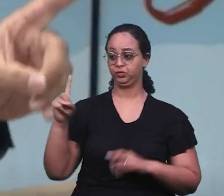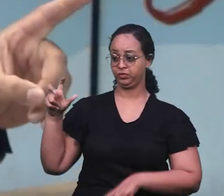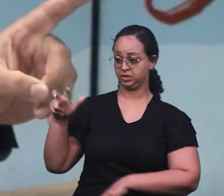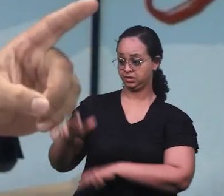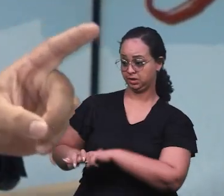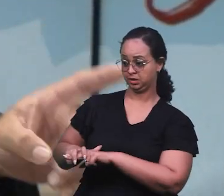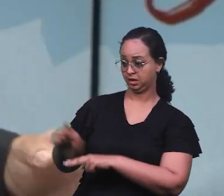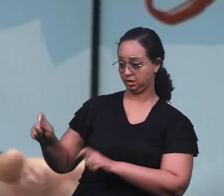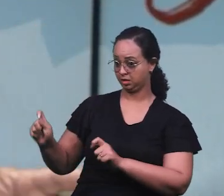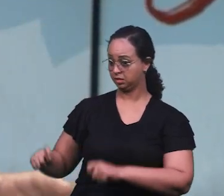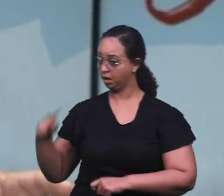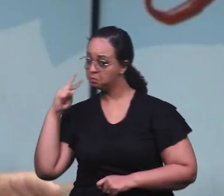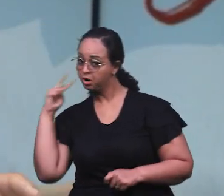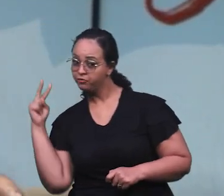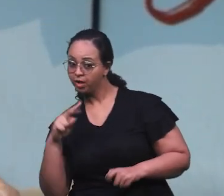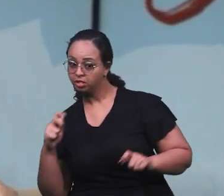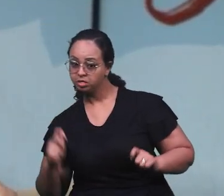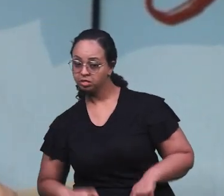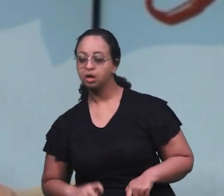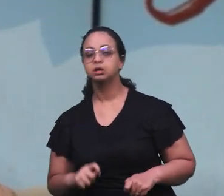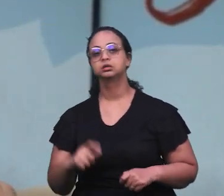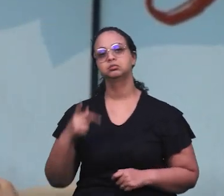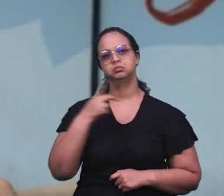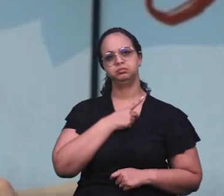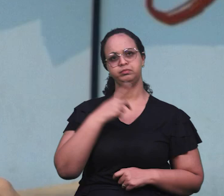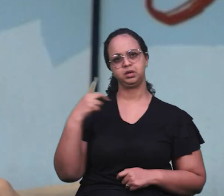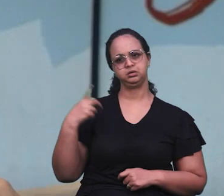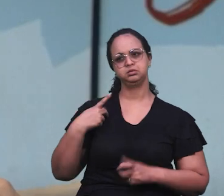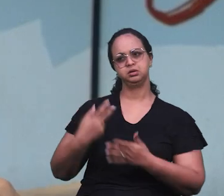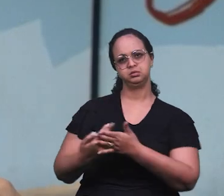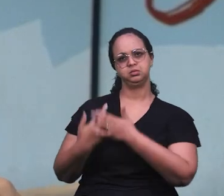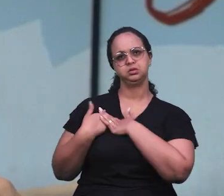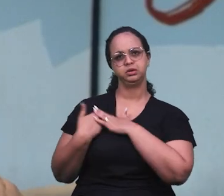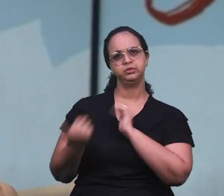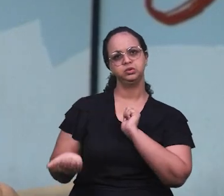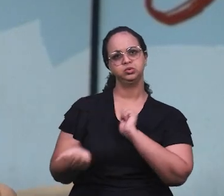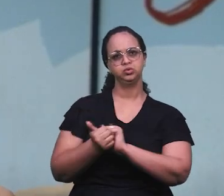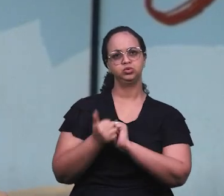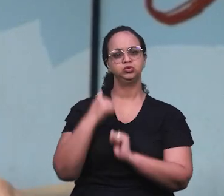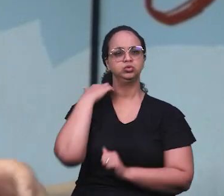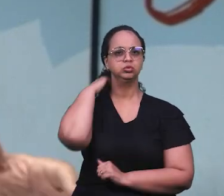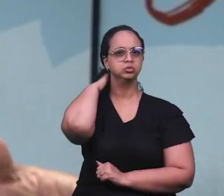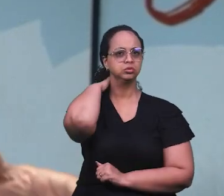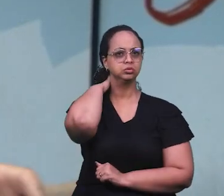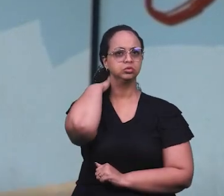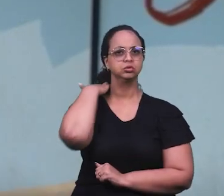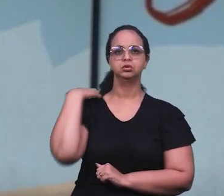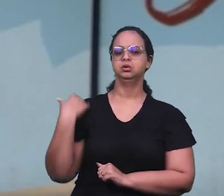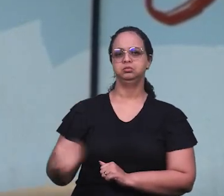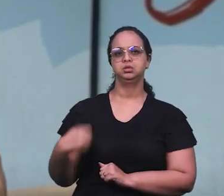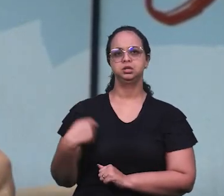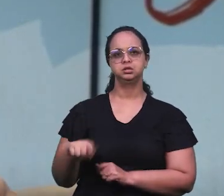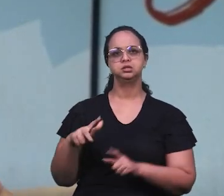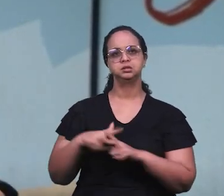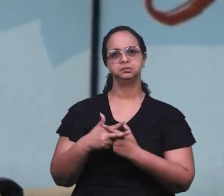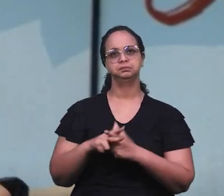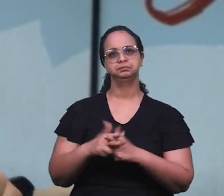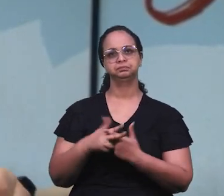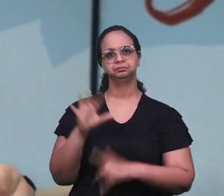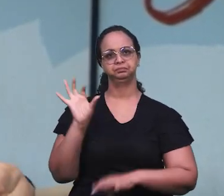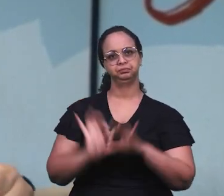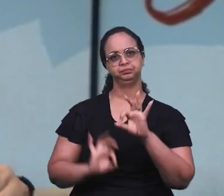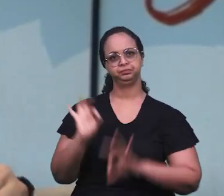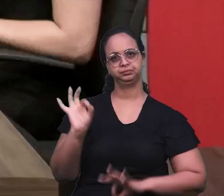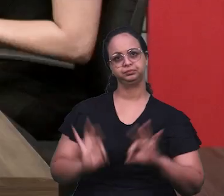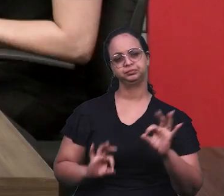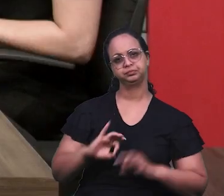ficar aqui nessa posição. E aí, junto com o ministério que está ali, né, presente, para poder viabilizar isso. E